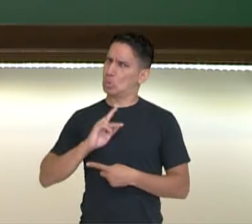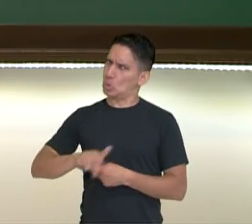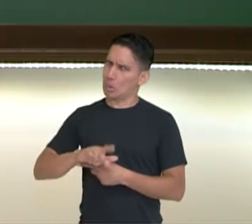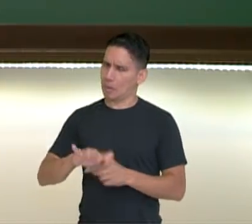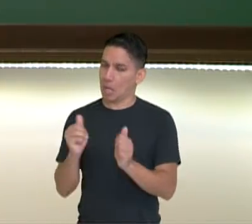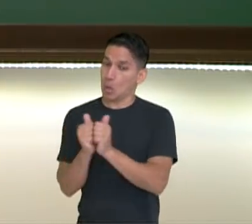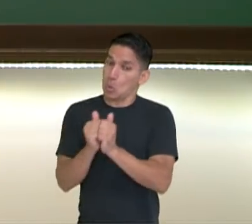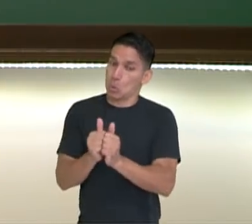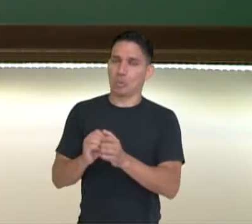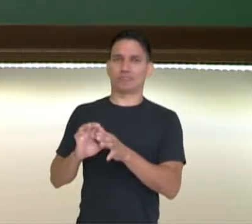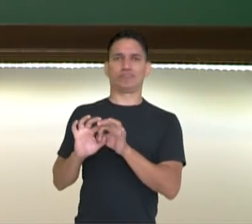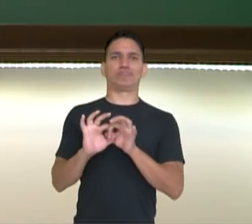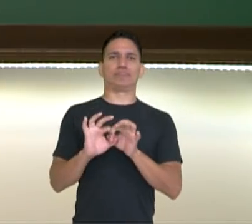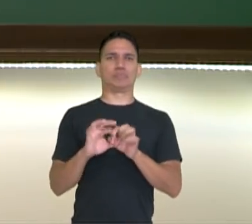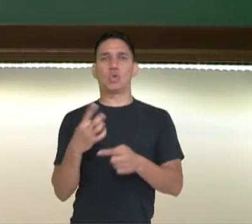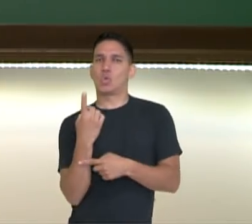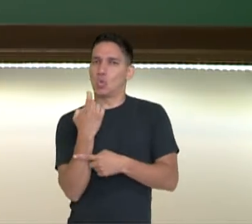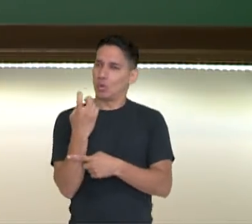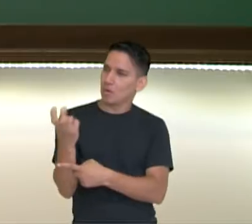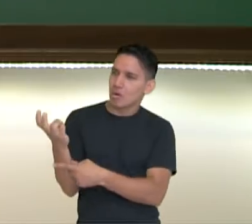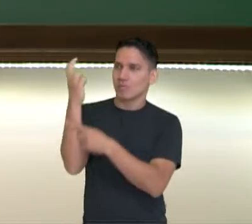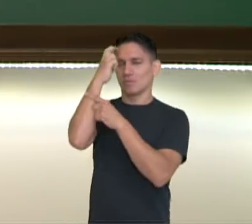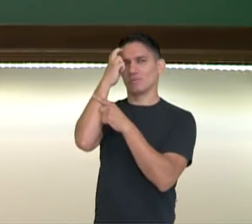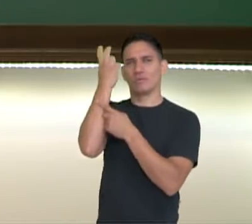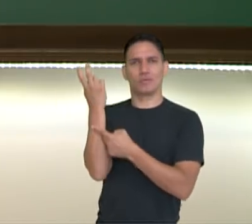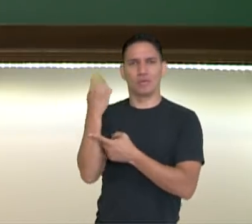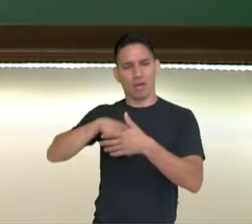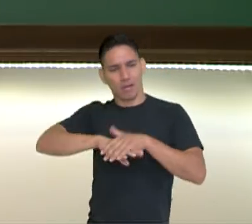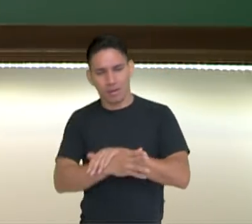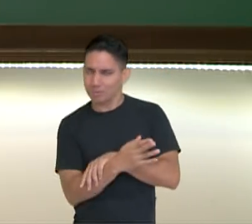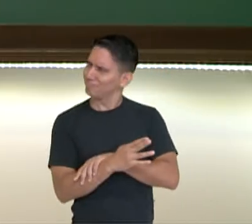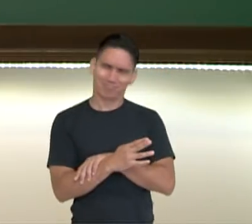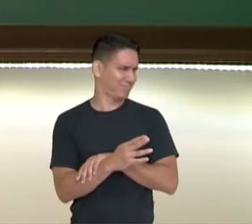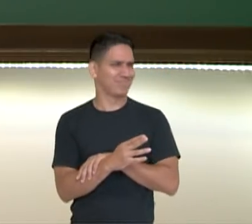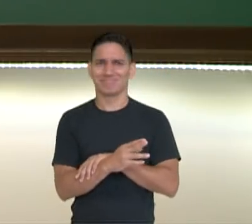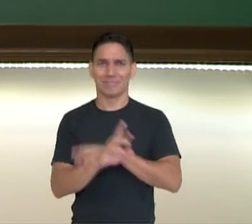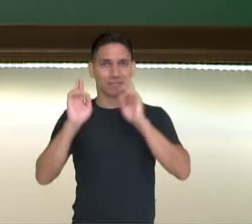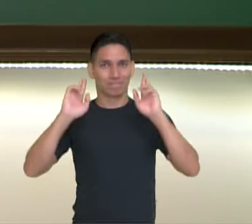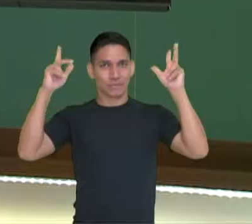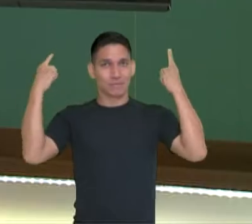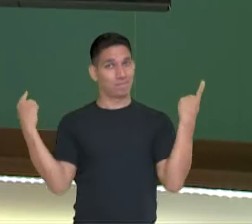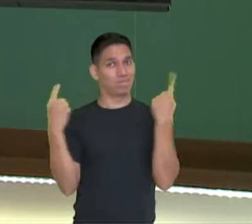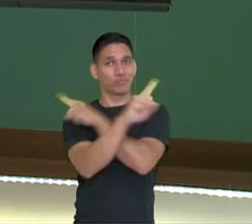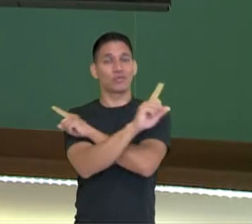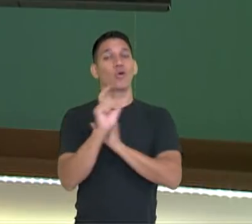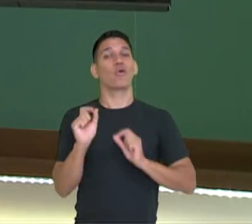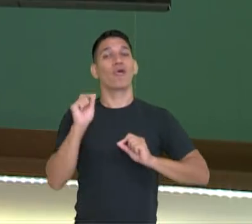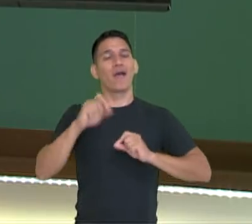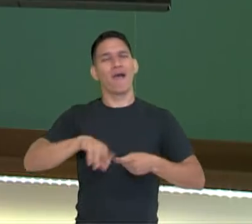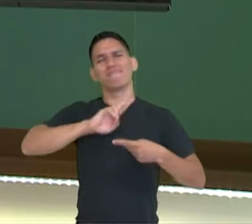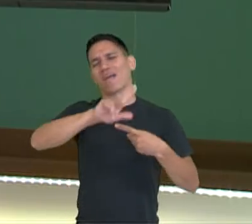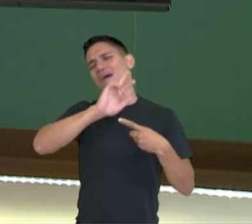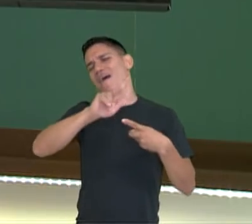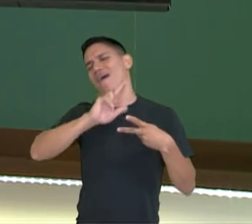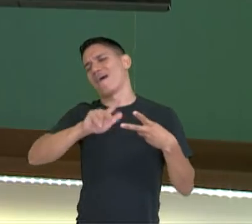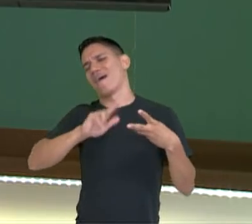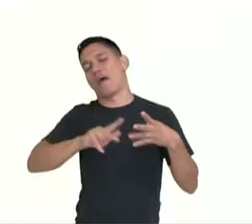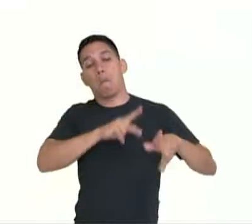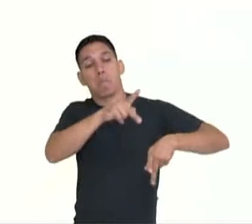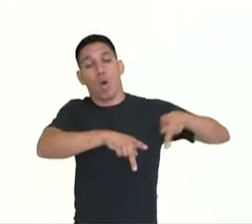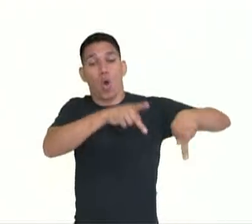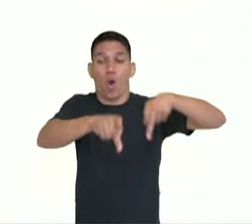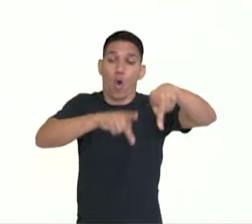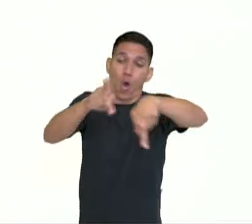coeso, através de uma única cultura e costumes. Ao contrário, eram vários povos diferentes que habitaram